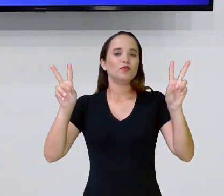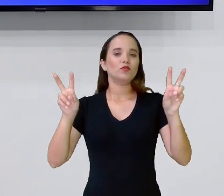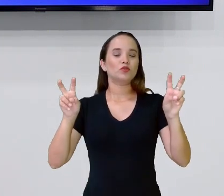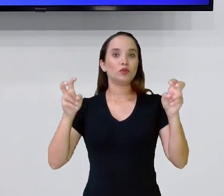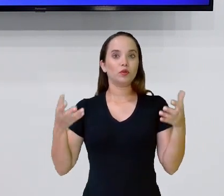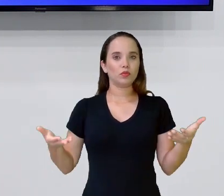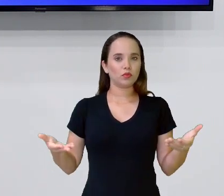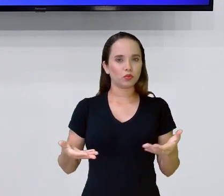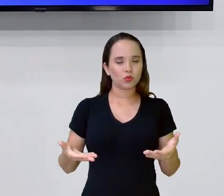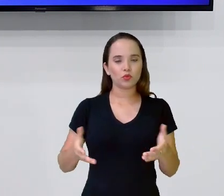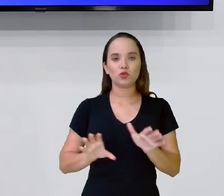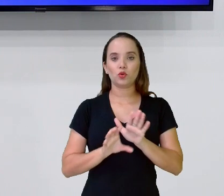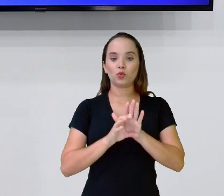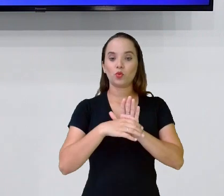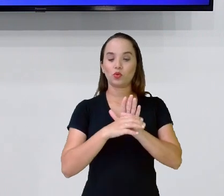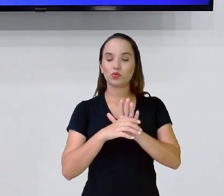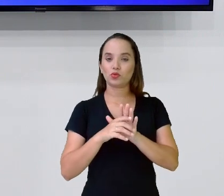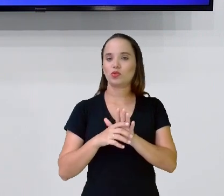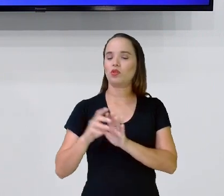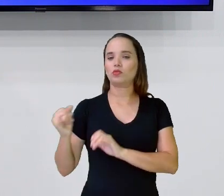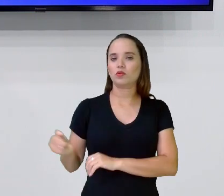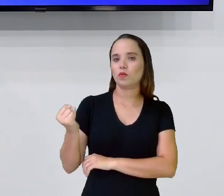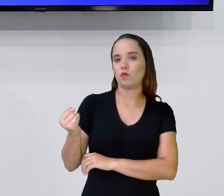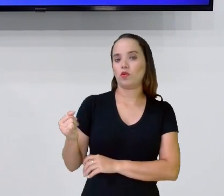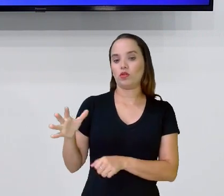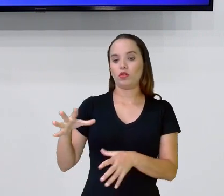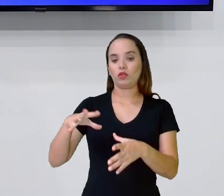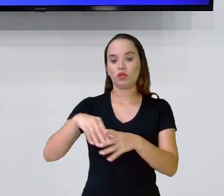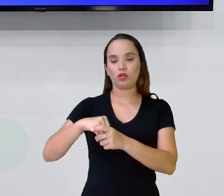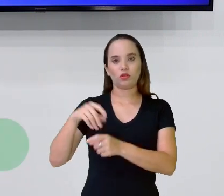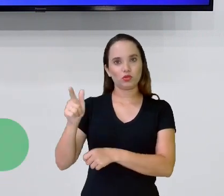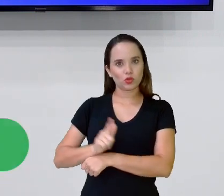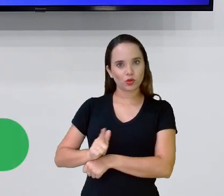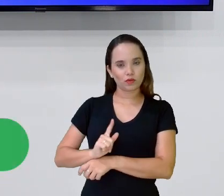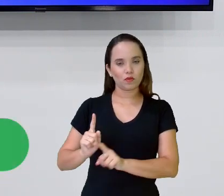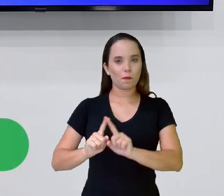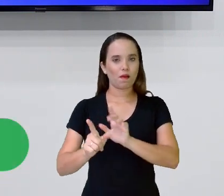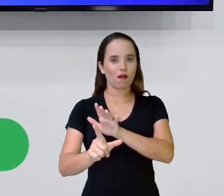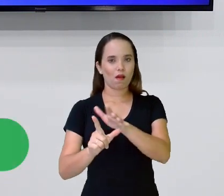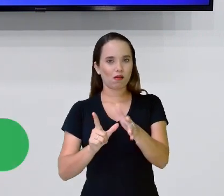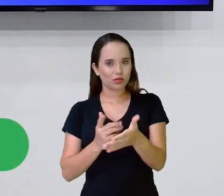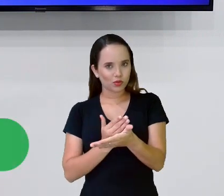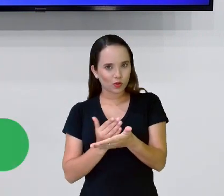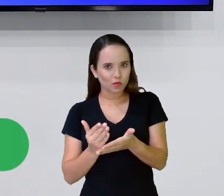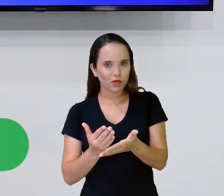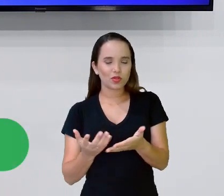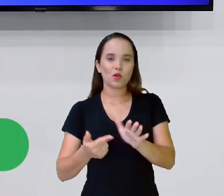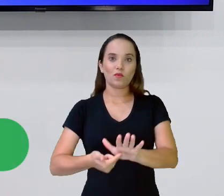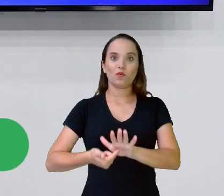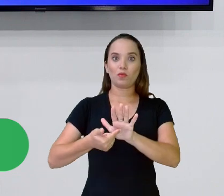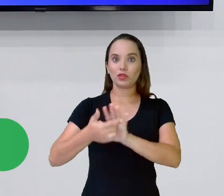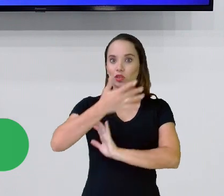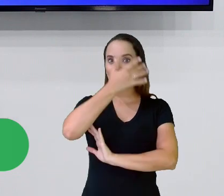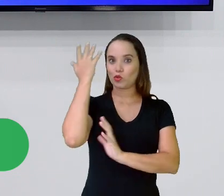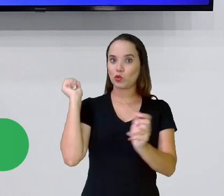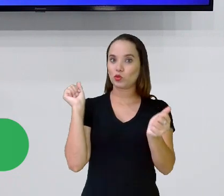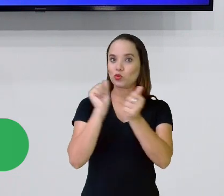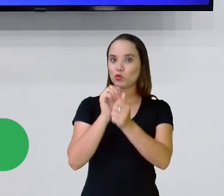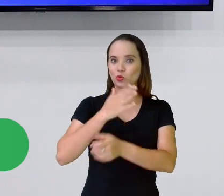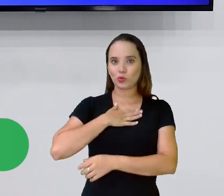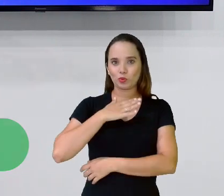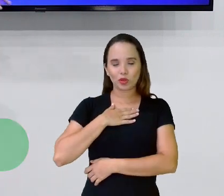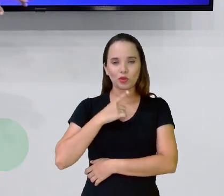hoje será conceitos-chave da geografia. Mas antes de começar a nossa aula, eu vou apresentar quem está aqui comigo. Primeiro, quem está